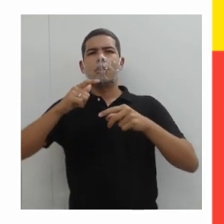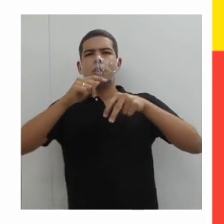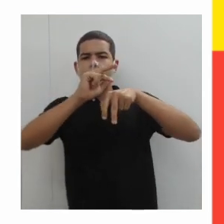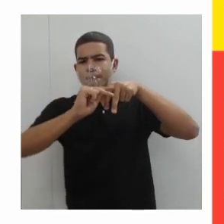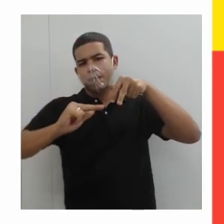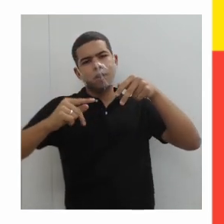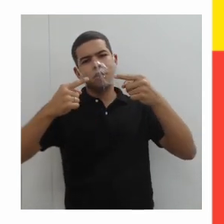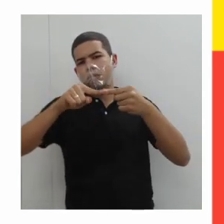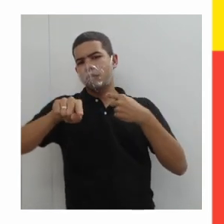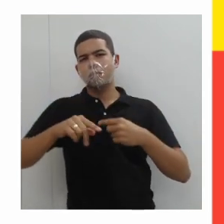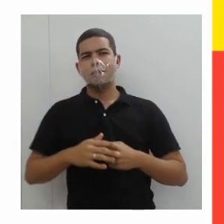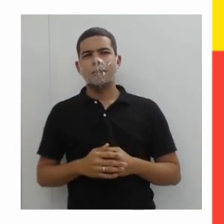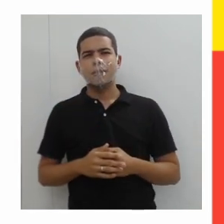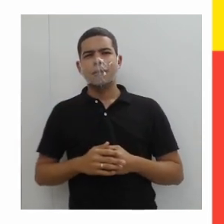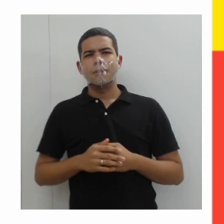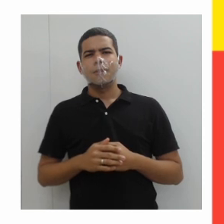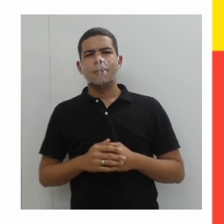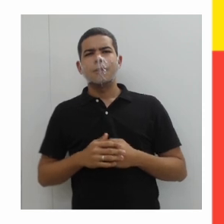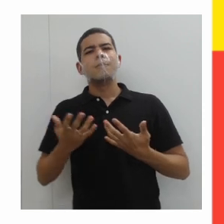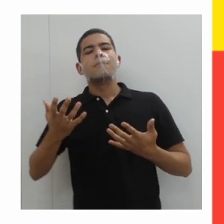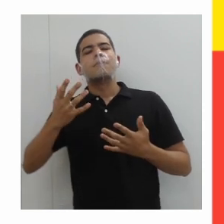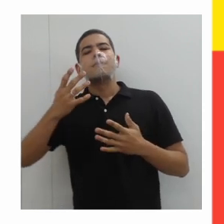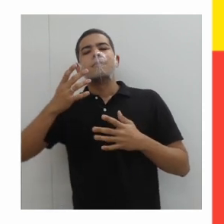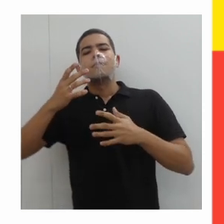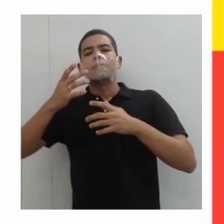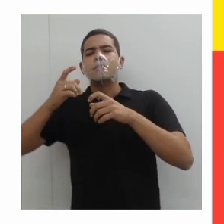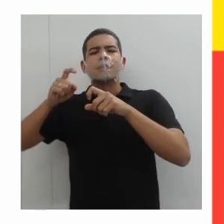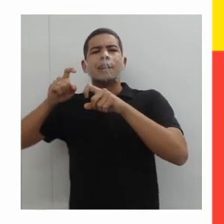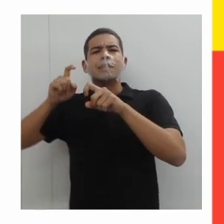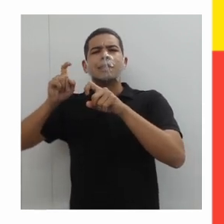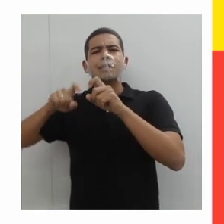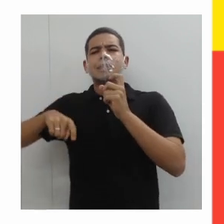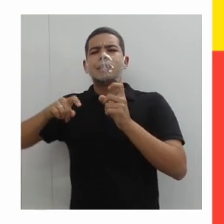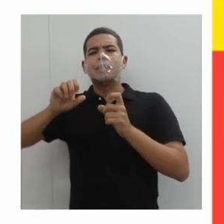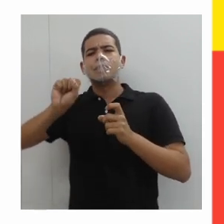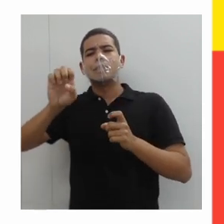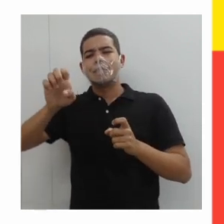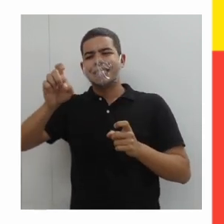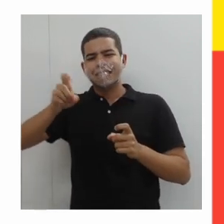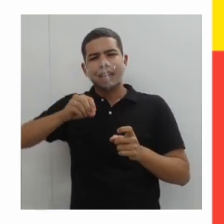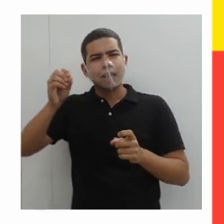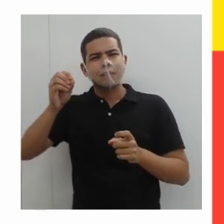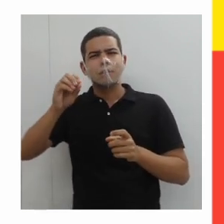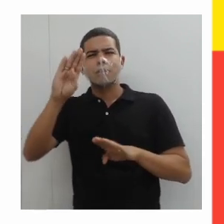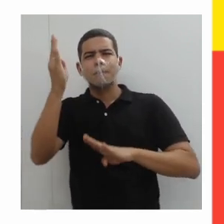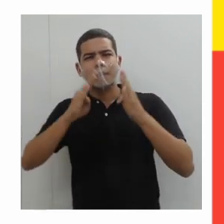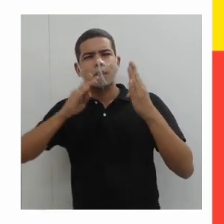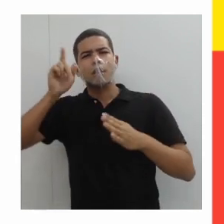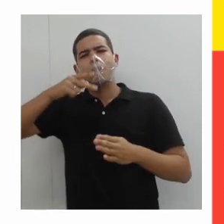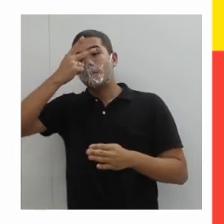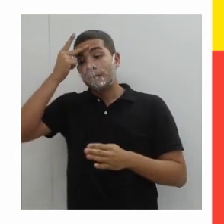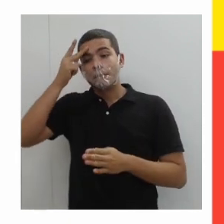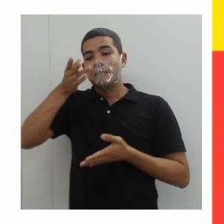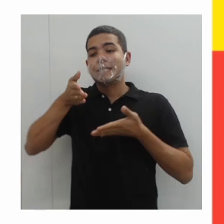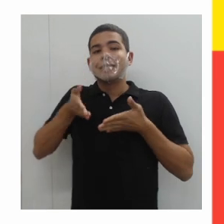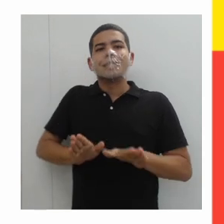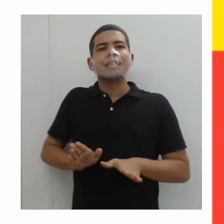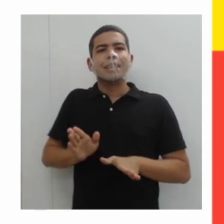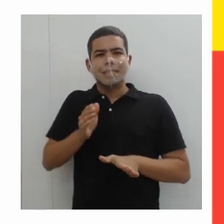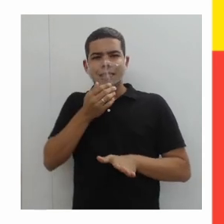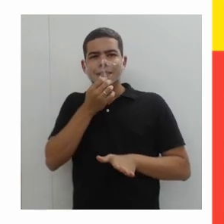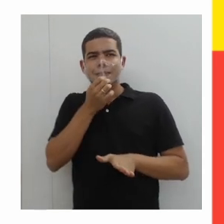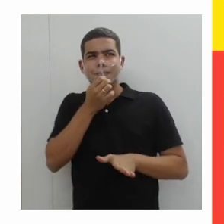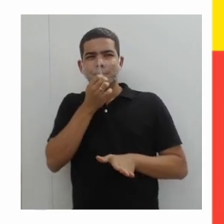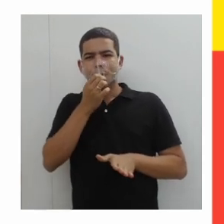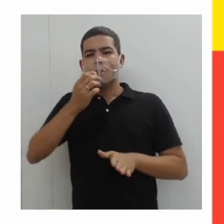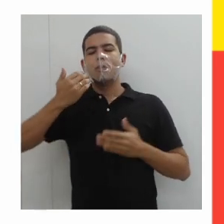sobre sexo biológico. O sexo biológico, obviamente, é aquela classificação do sexo de nascença, como é que a pessoa nasce, não é?